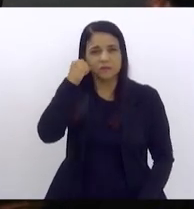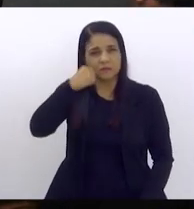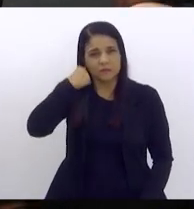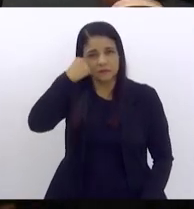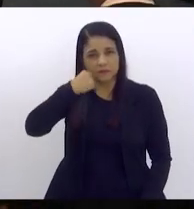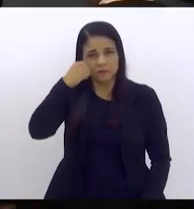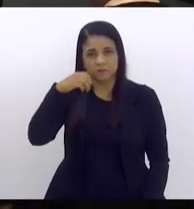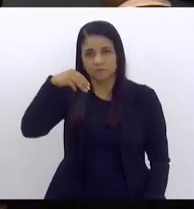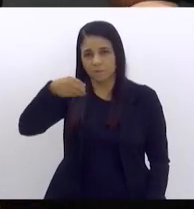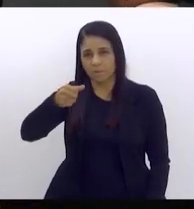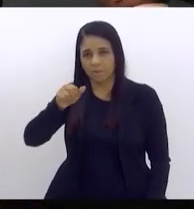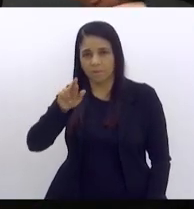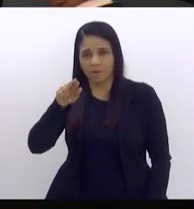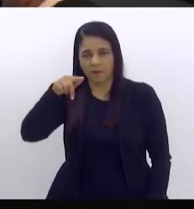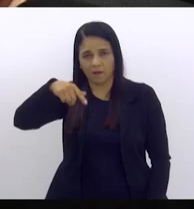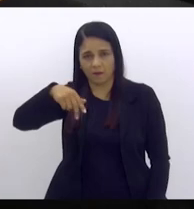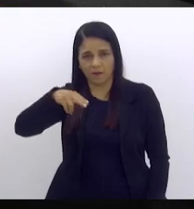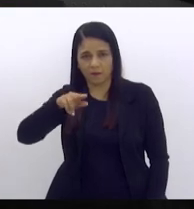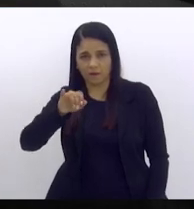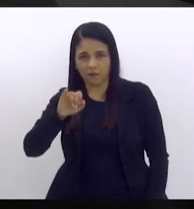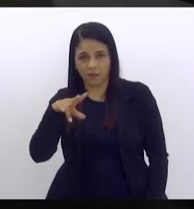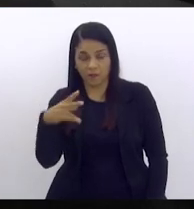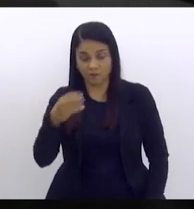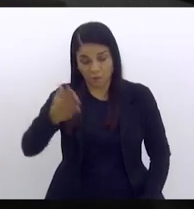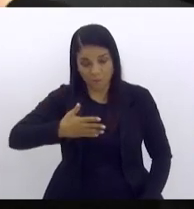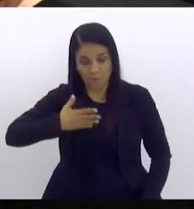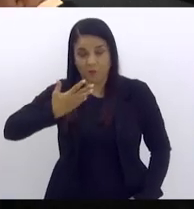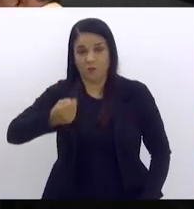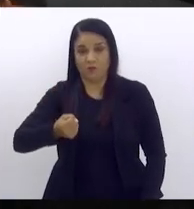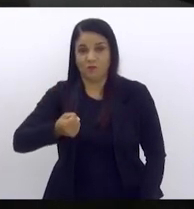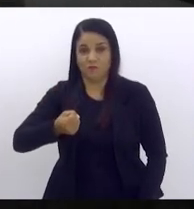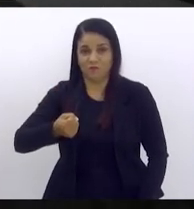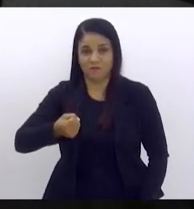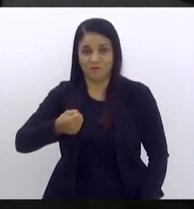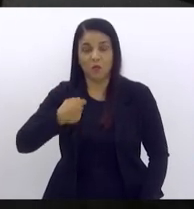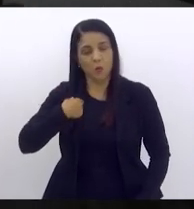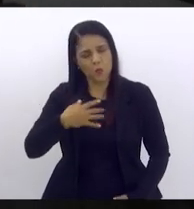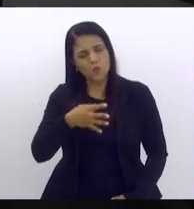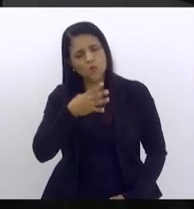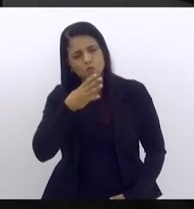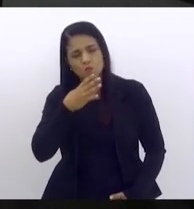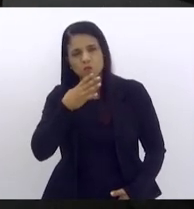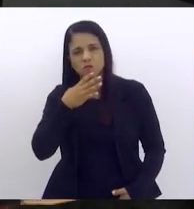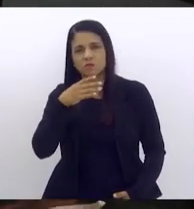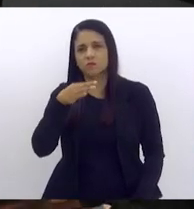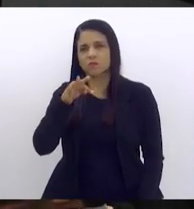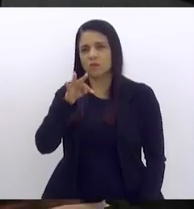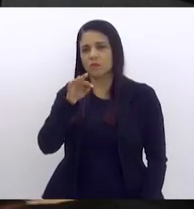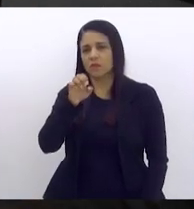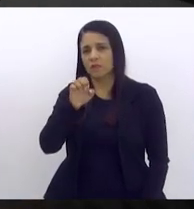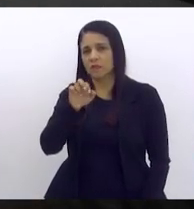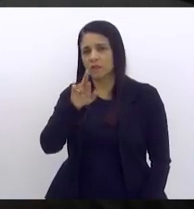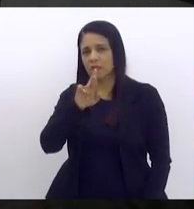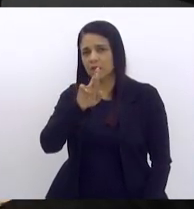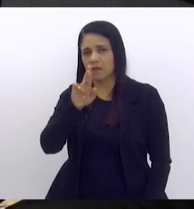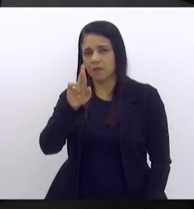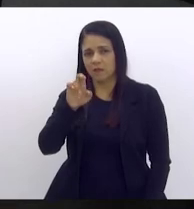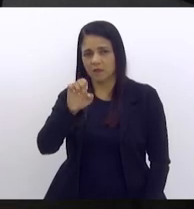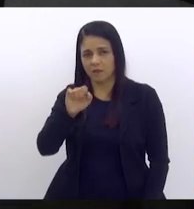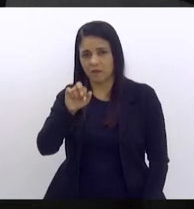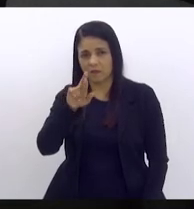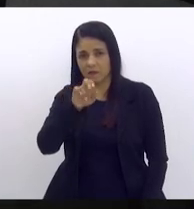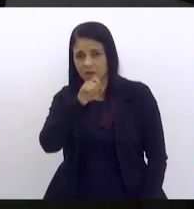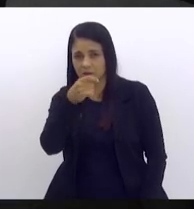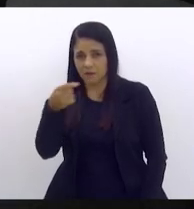E Vossa Excelência me pegou de surpresa. Mas eu conheço o terreirão do samba, conheço o apreço do